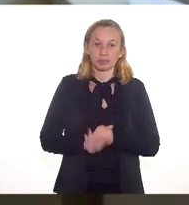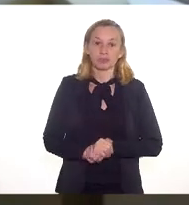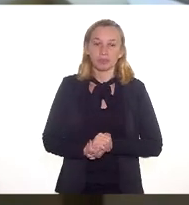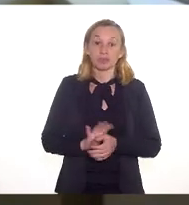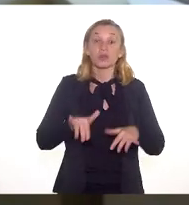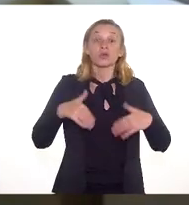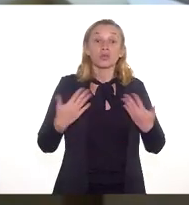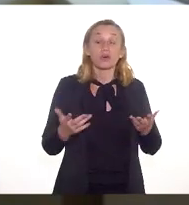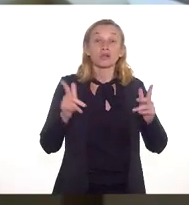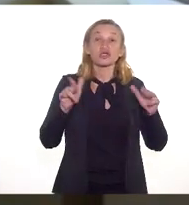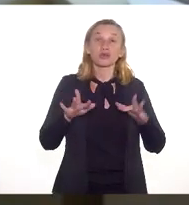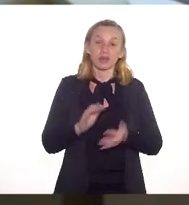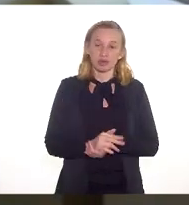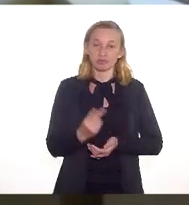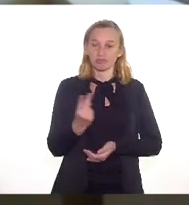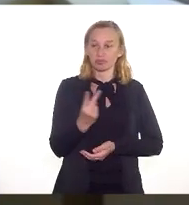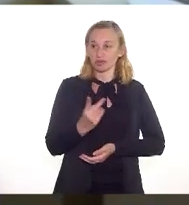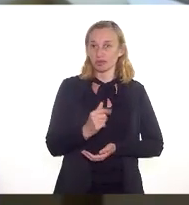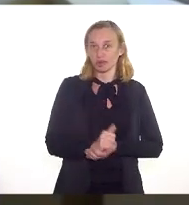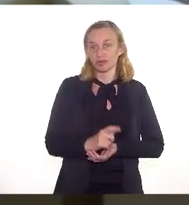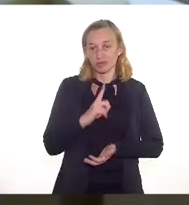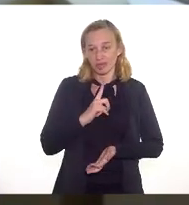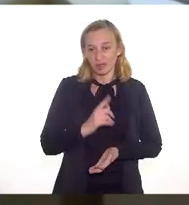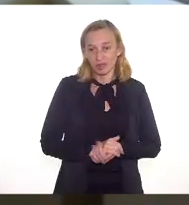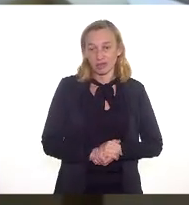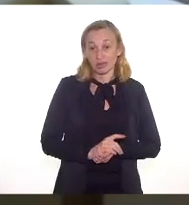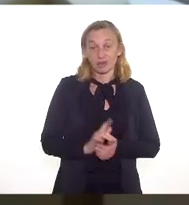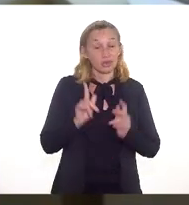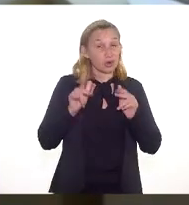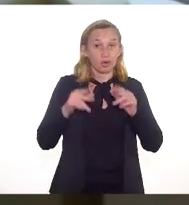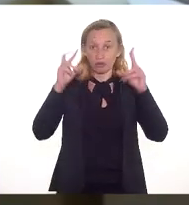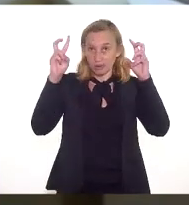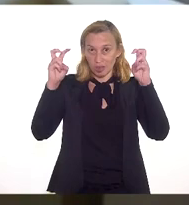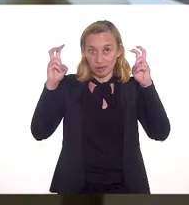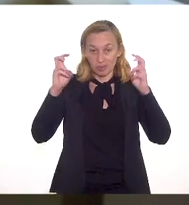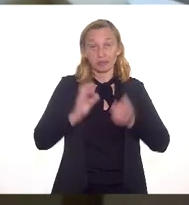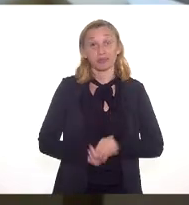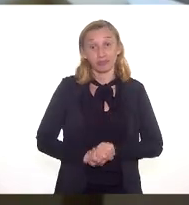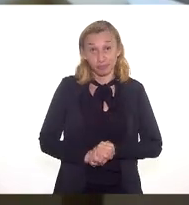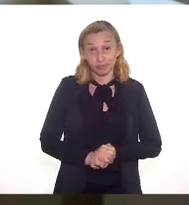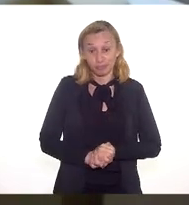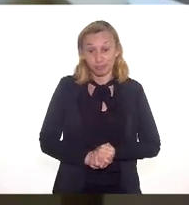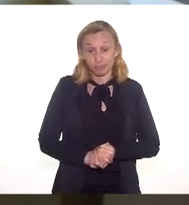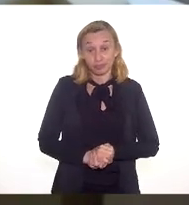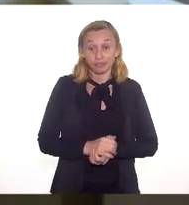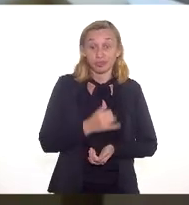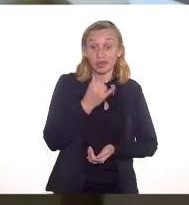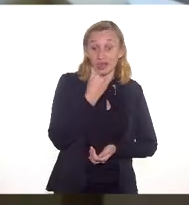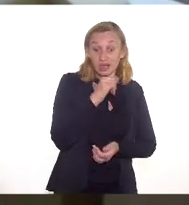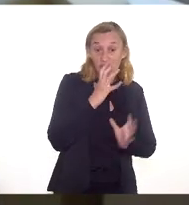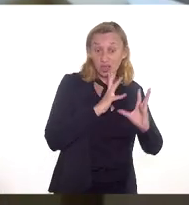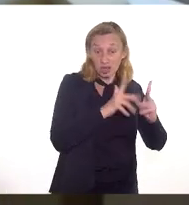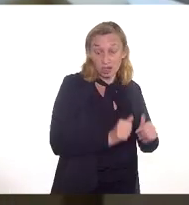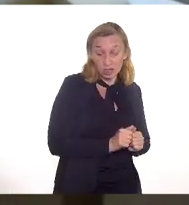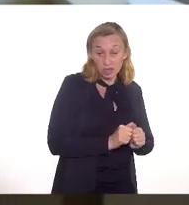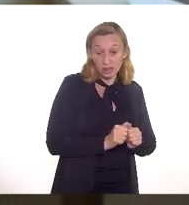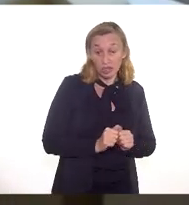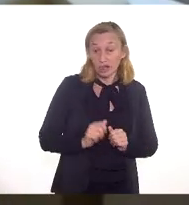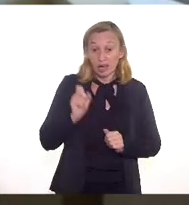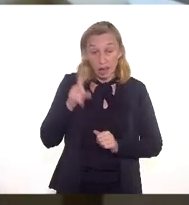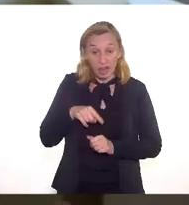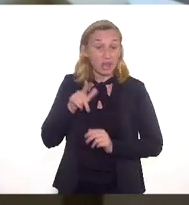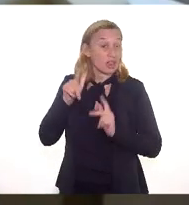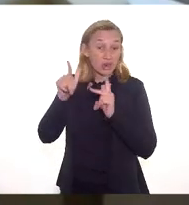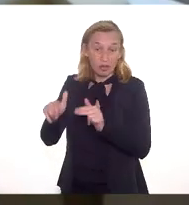Qual foi a diferença que houve? Está se tratando do mesmo tema, porque energia limpa é basicamente